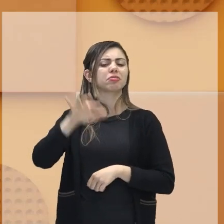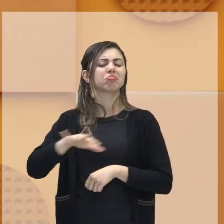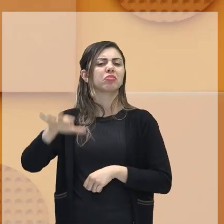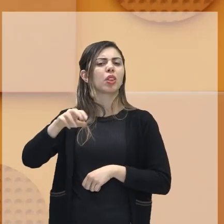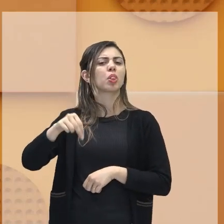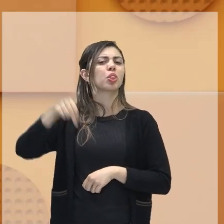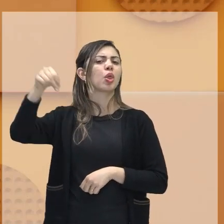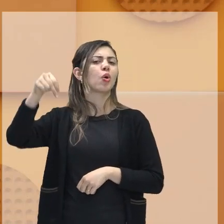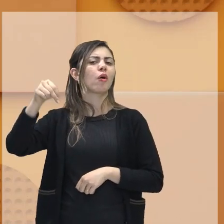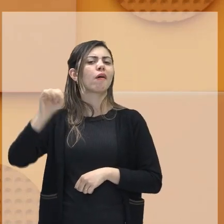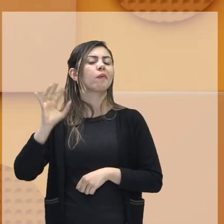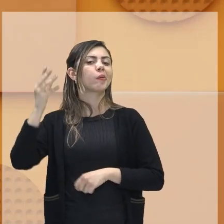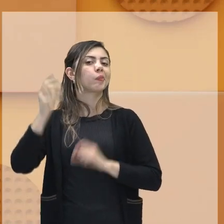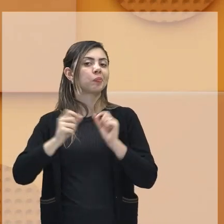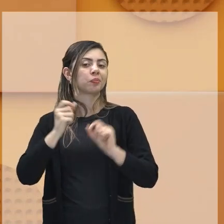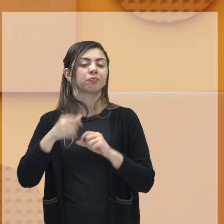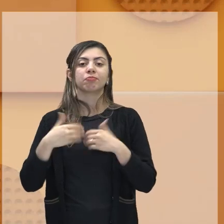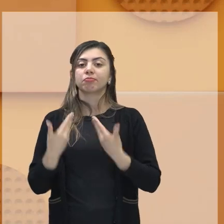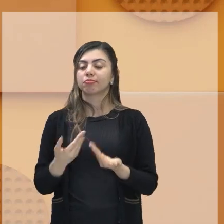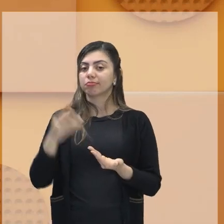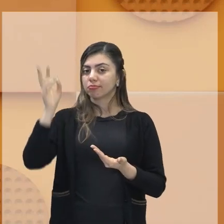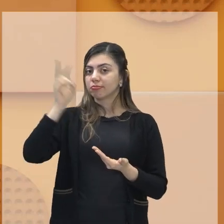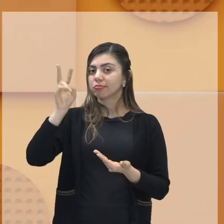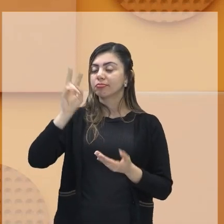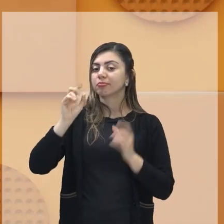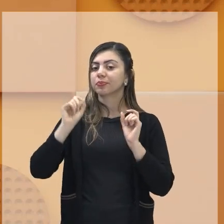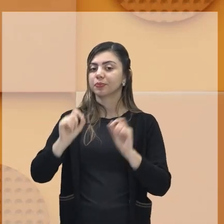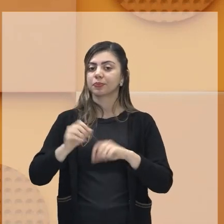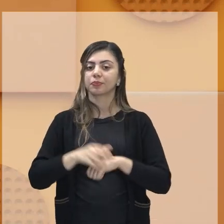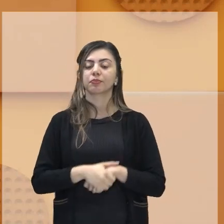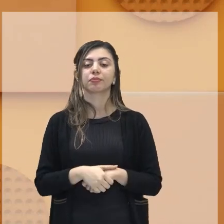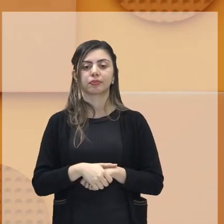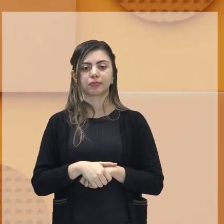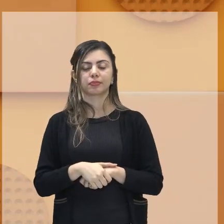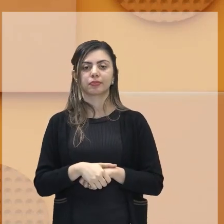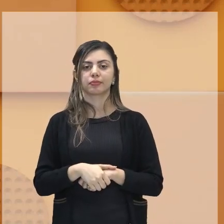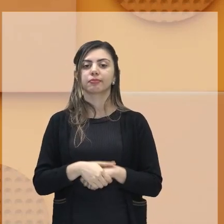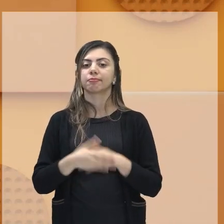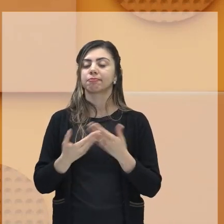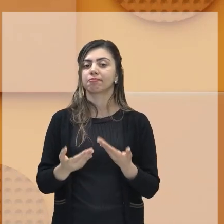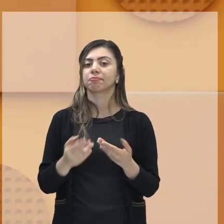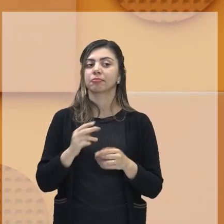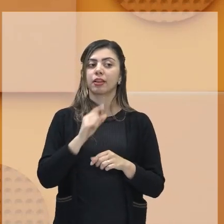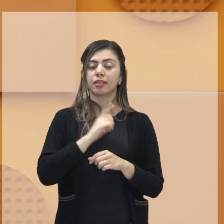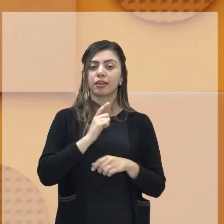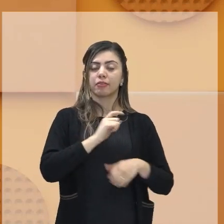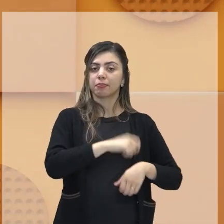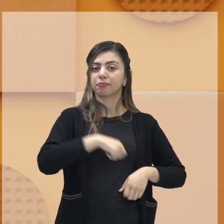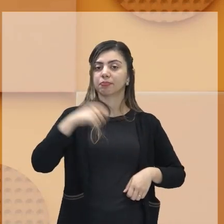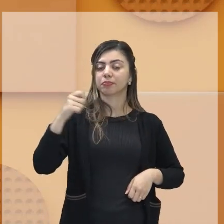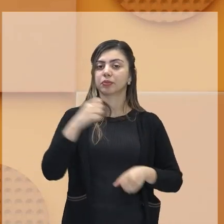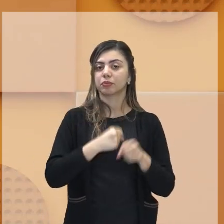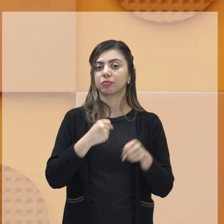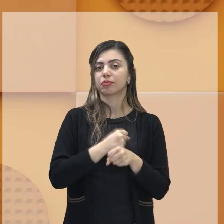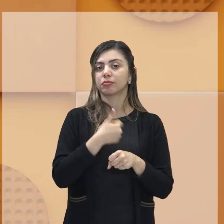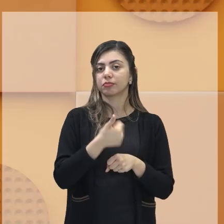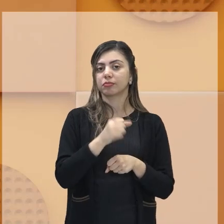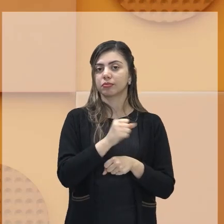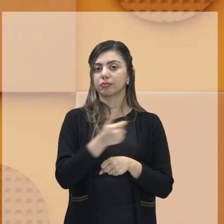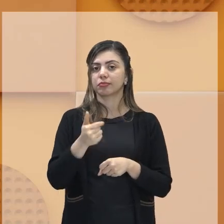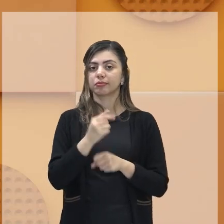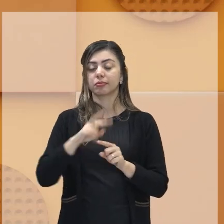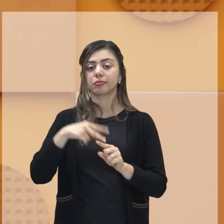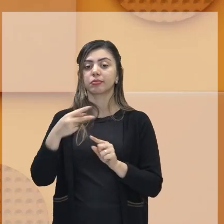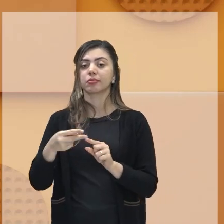estava acontecendo? Lembrando, tá bom? Que pós-independência, em 1822, a